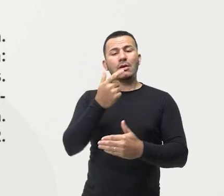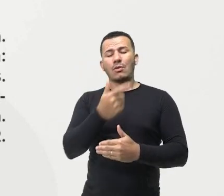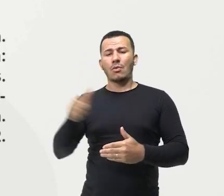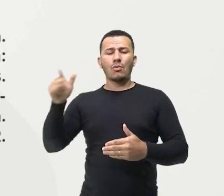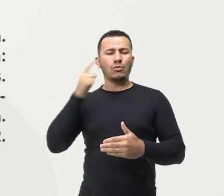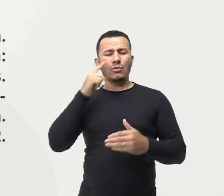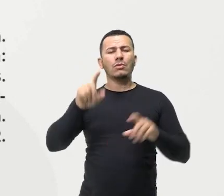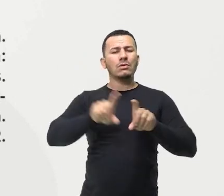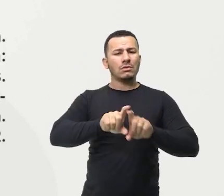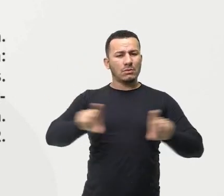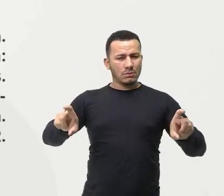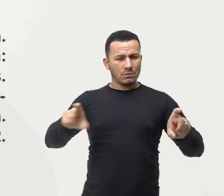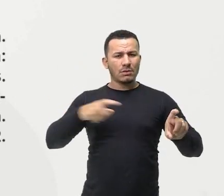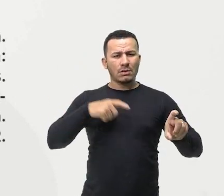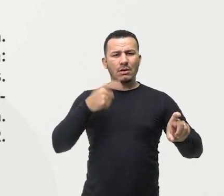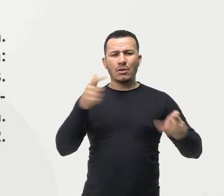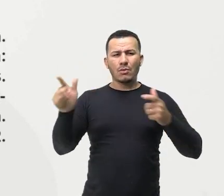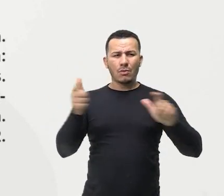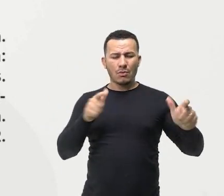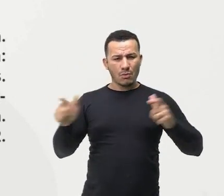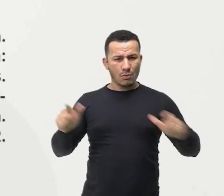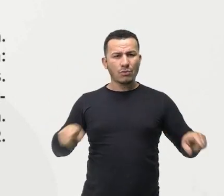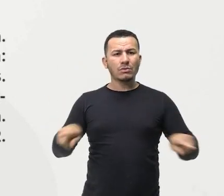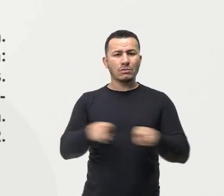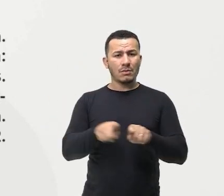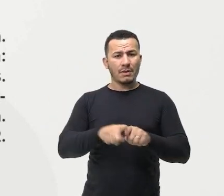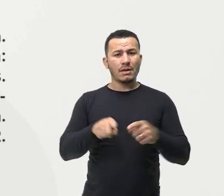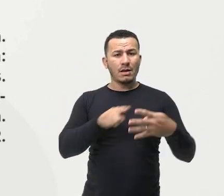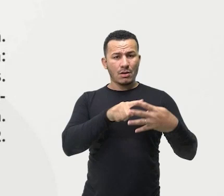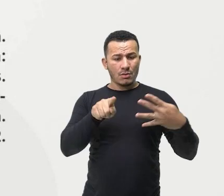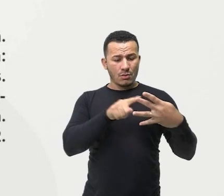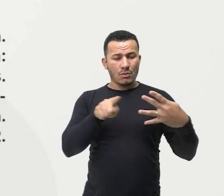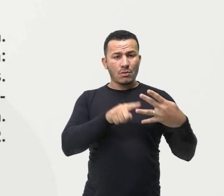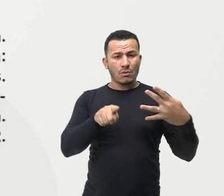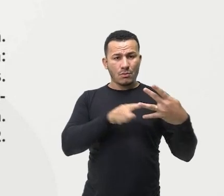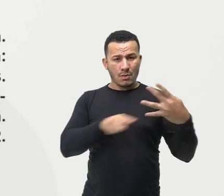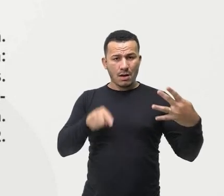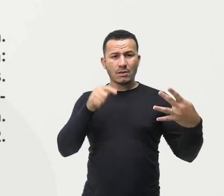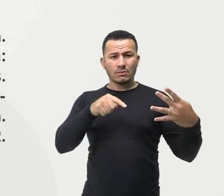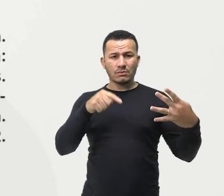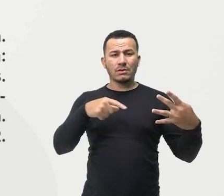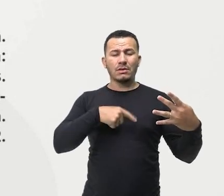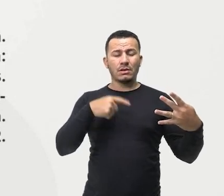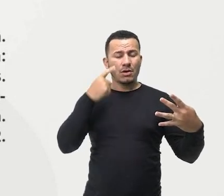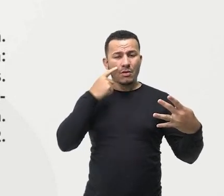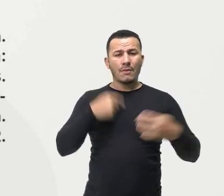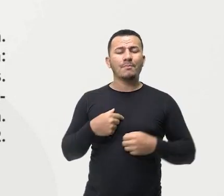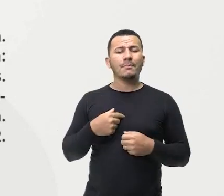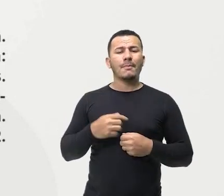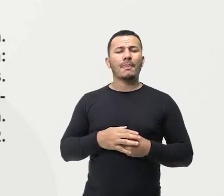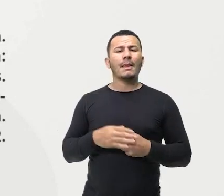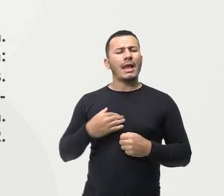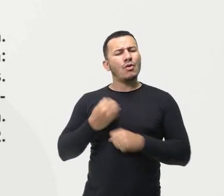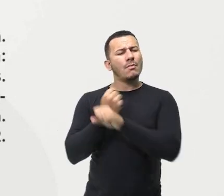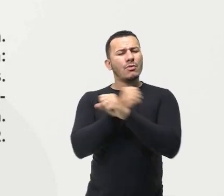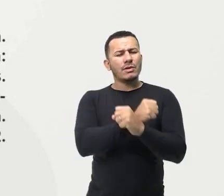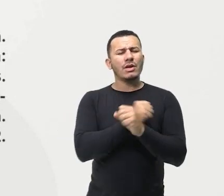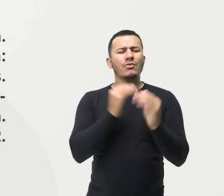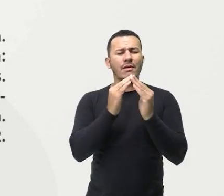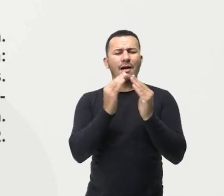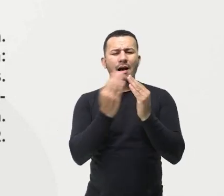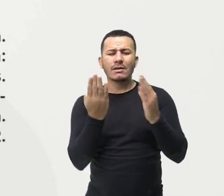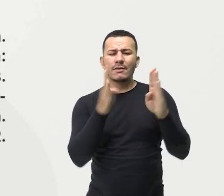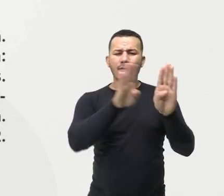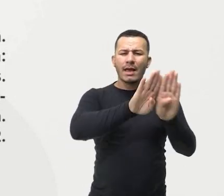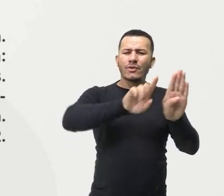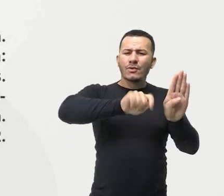outros versos, né? Uma estrofe, um quarteto aqui. Observe que nós vamos ter: eu fecho a frente da casa, eu fecho